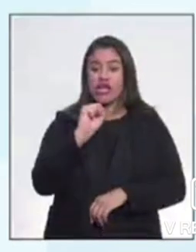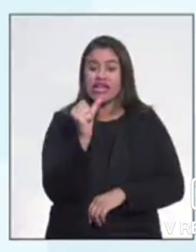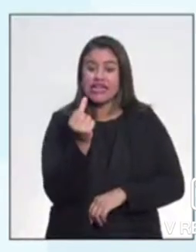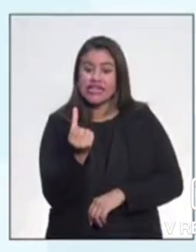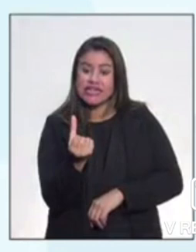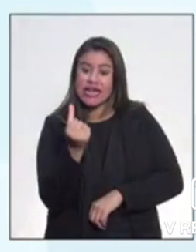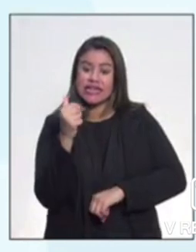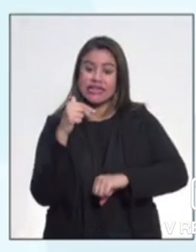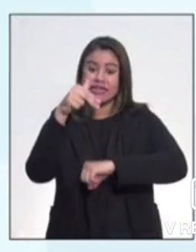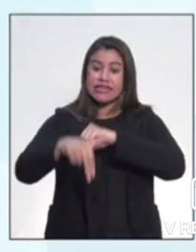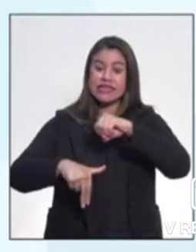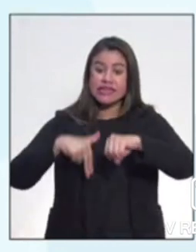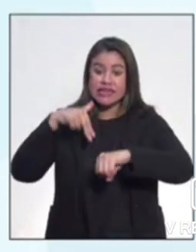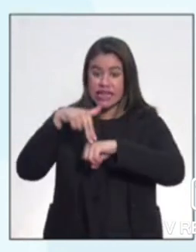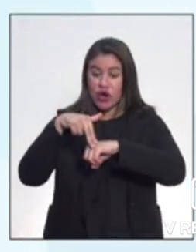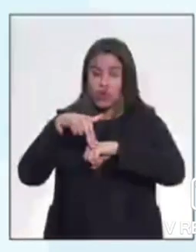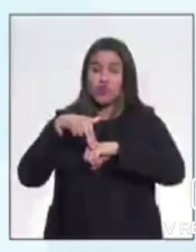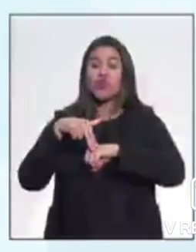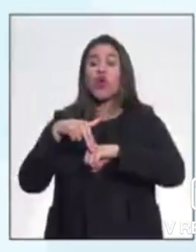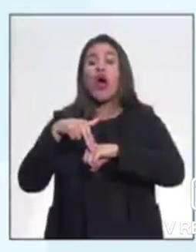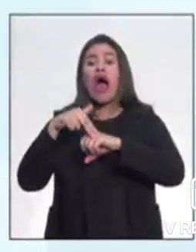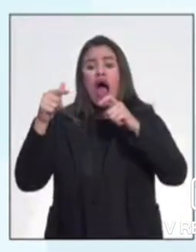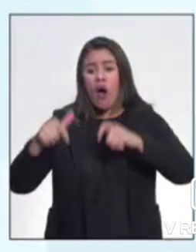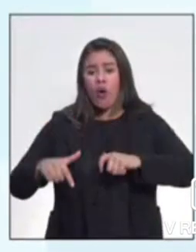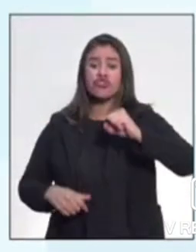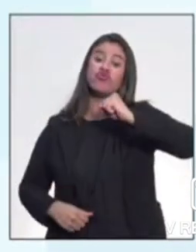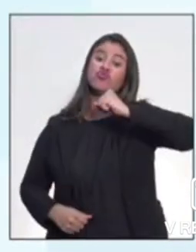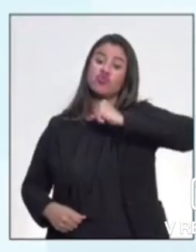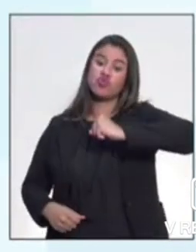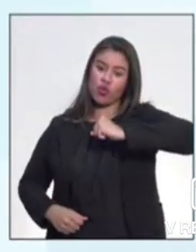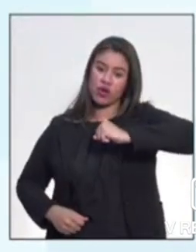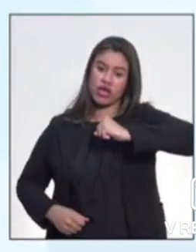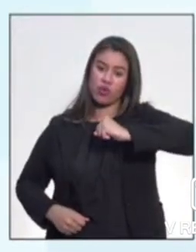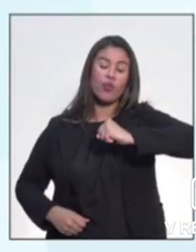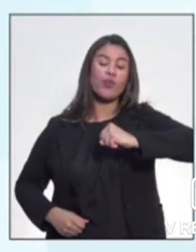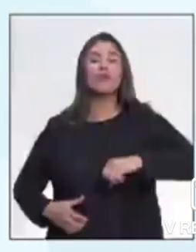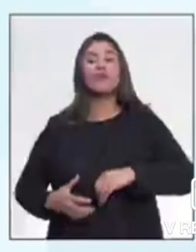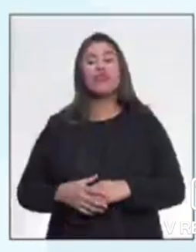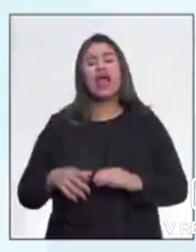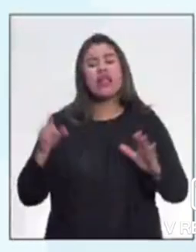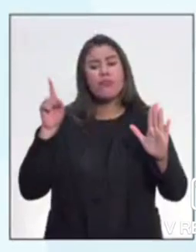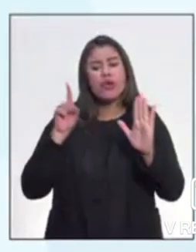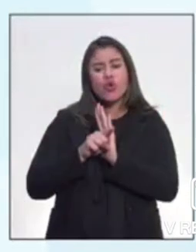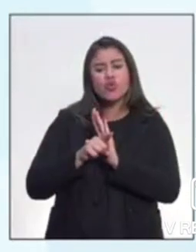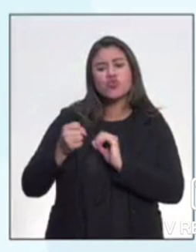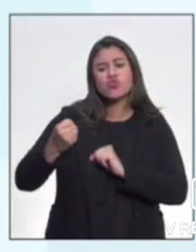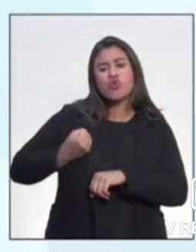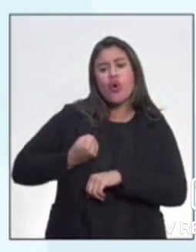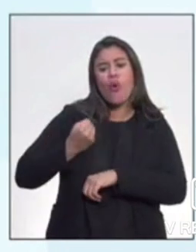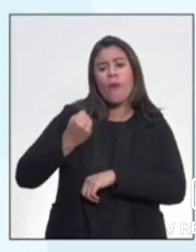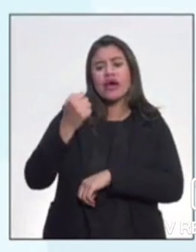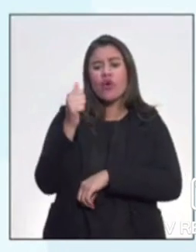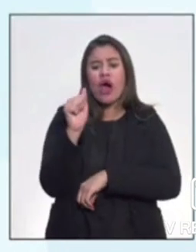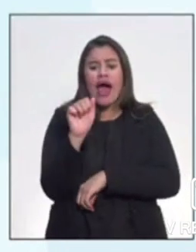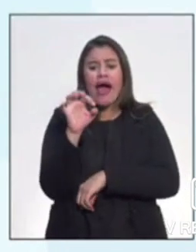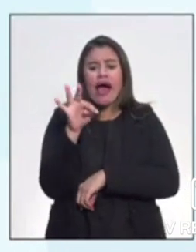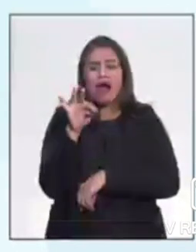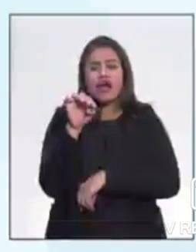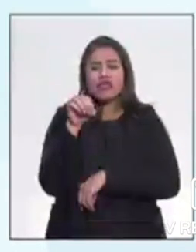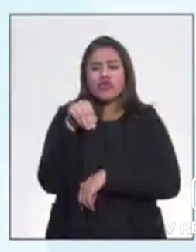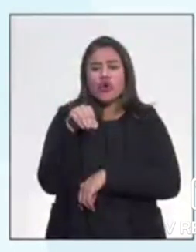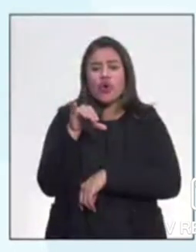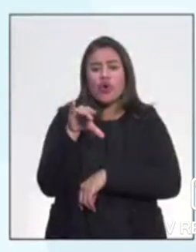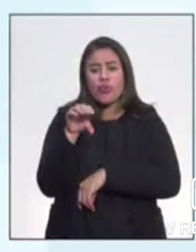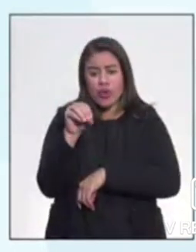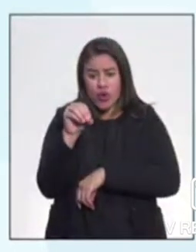nêutron? Também está no núcleo, né? Aí ele pergunta qual é o número atômico. Lembrando que o número atômico é igual